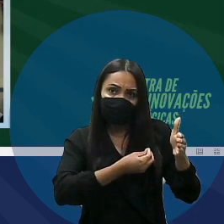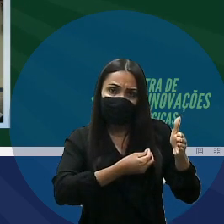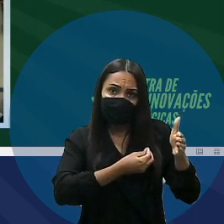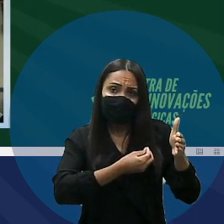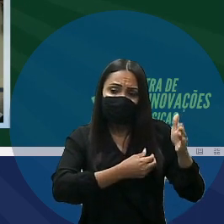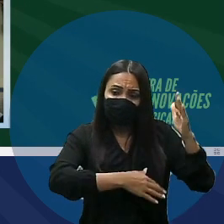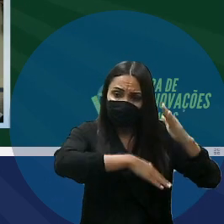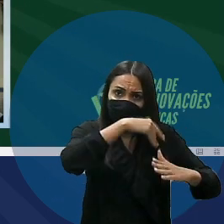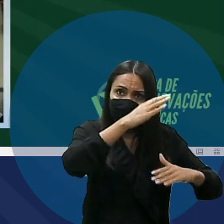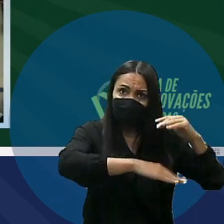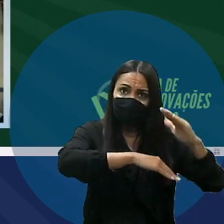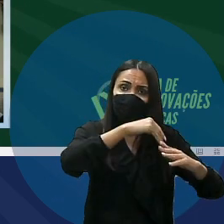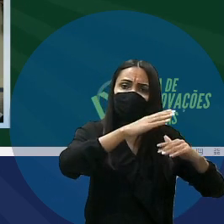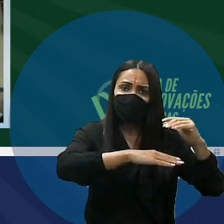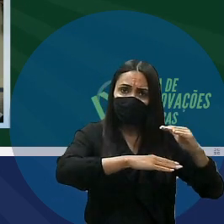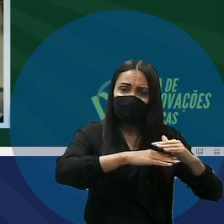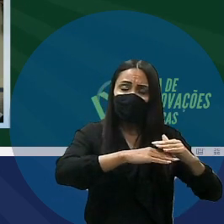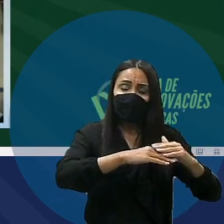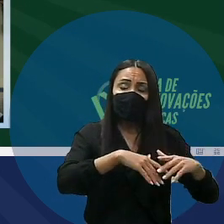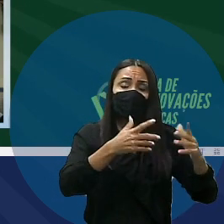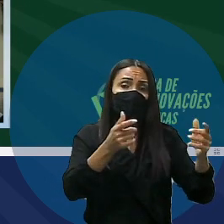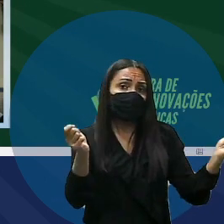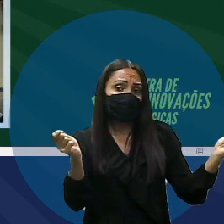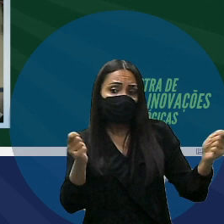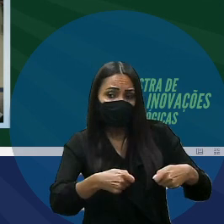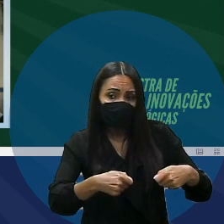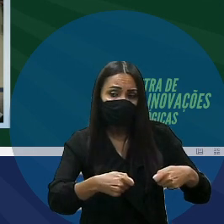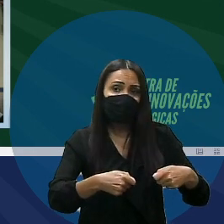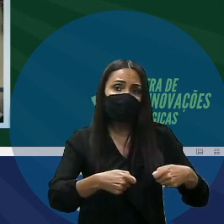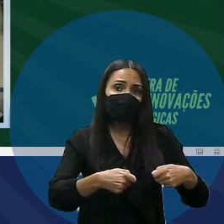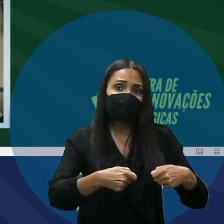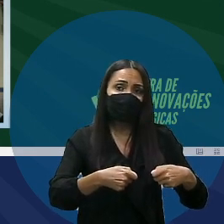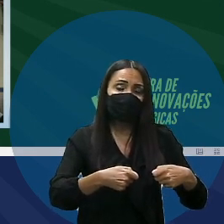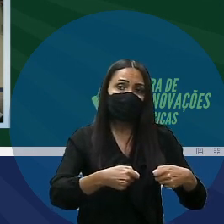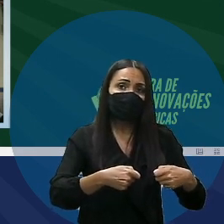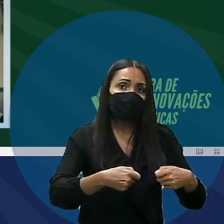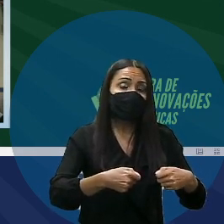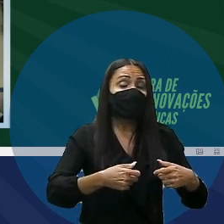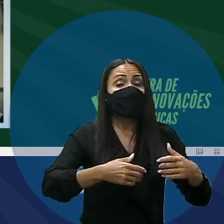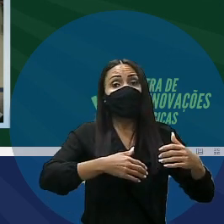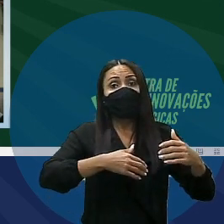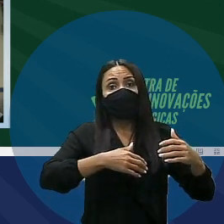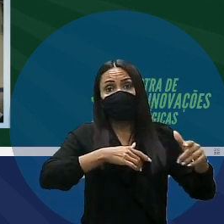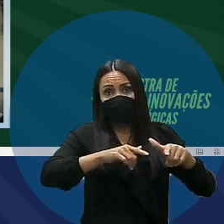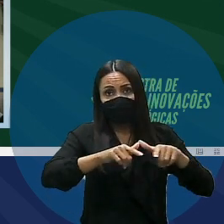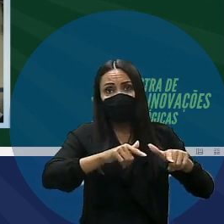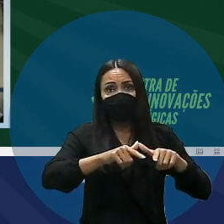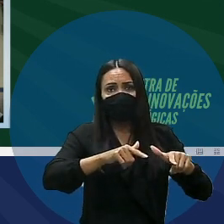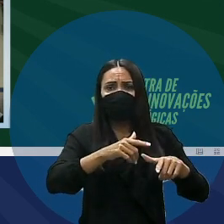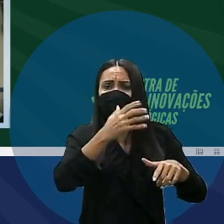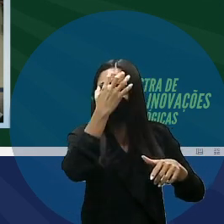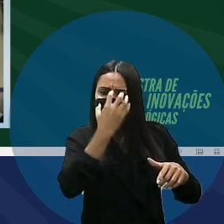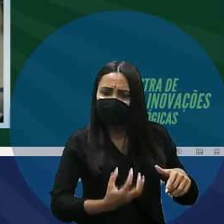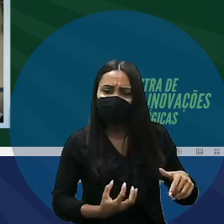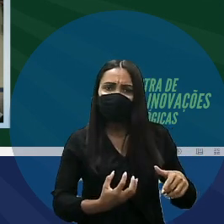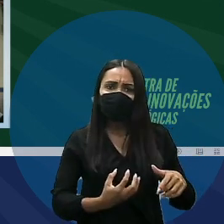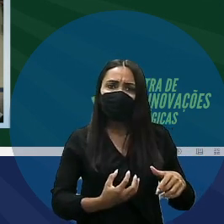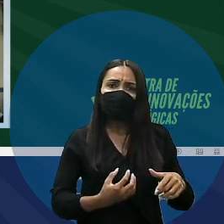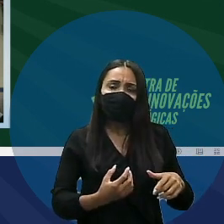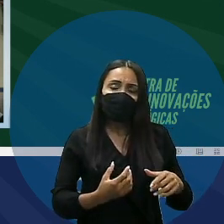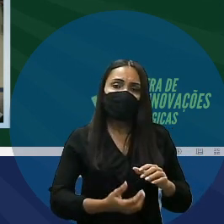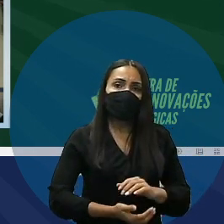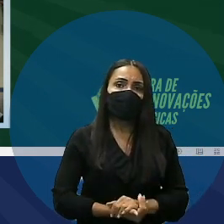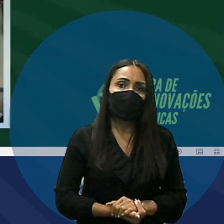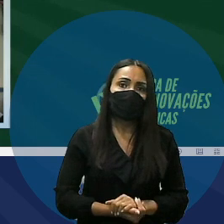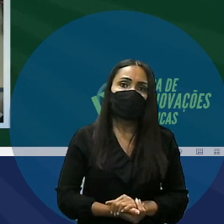profissional para essa área como uma possibilidade de um trabalho sério, um trabalho que não seja apenas uma